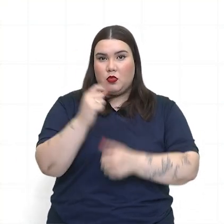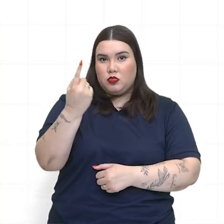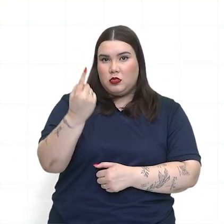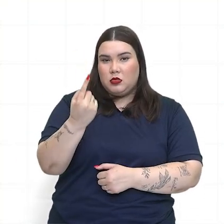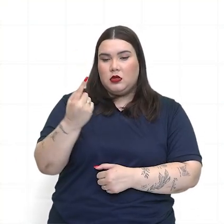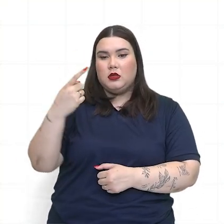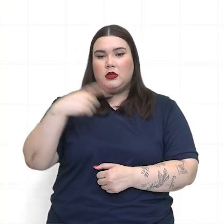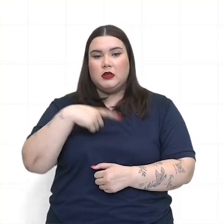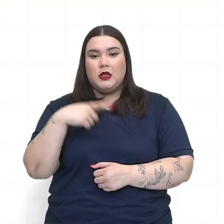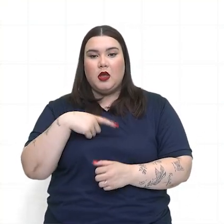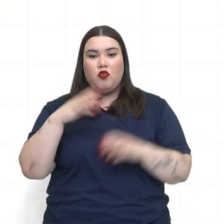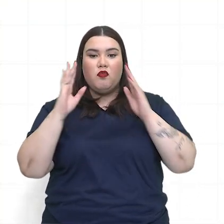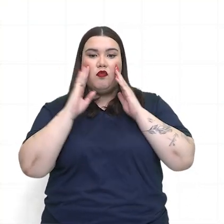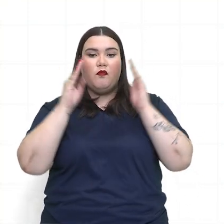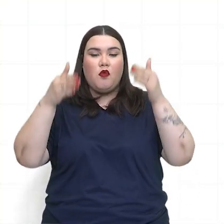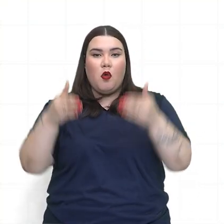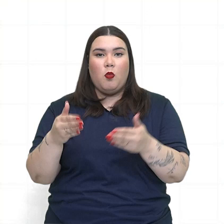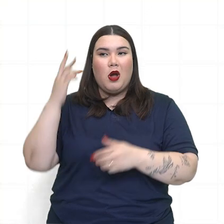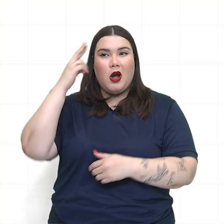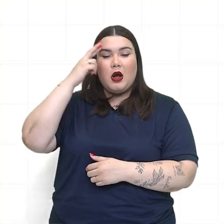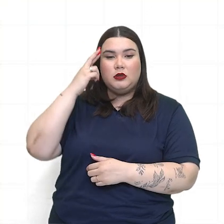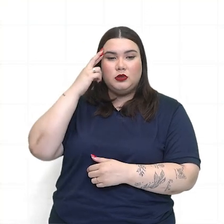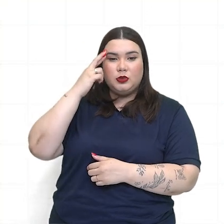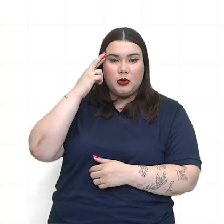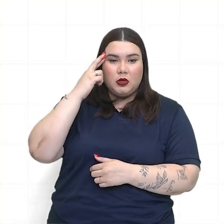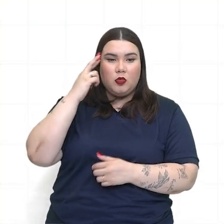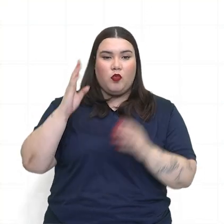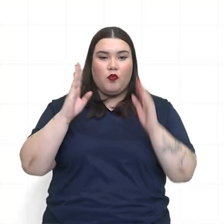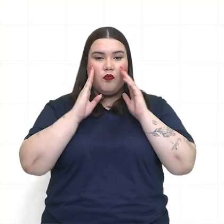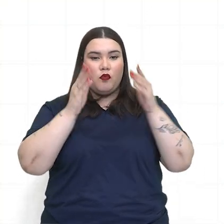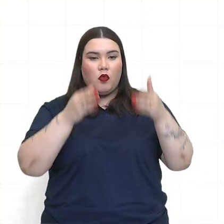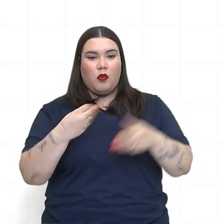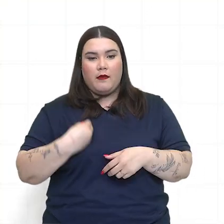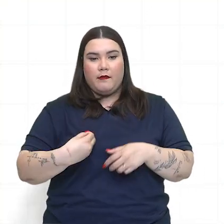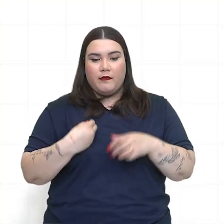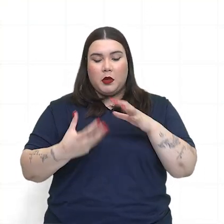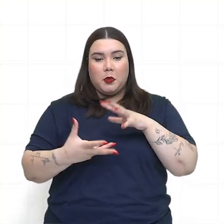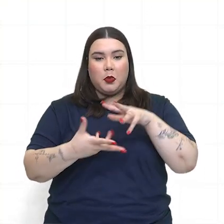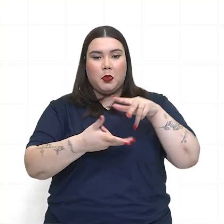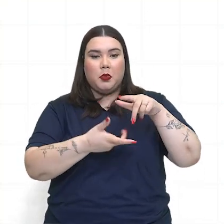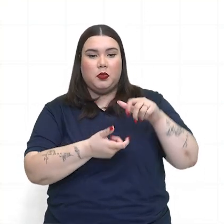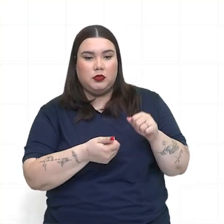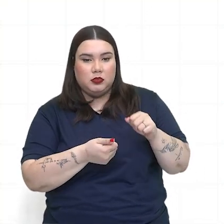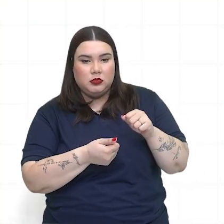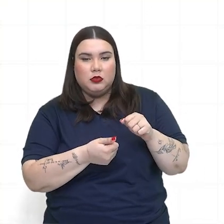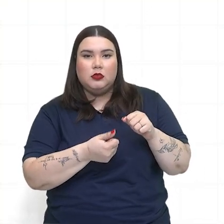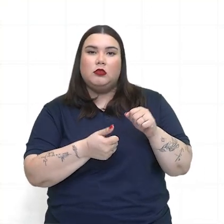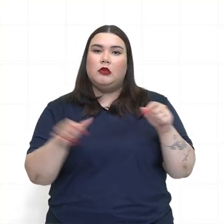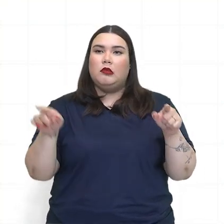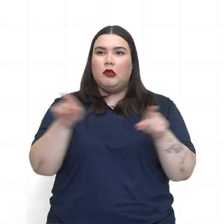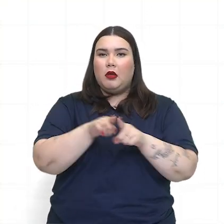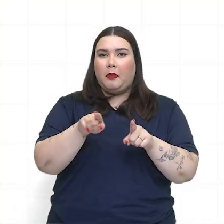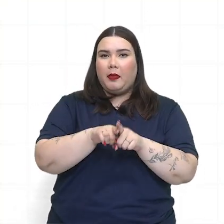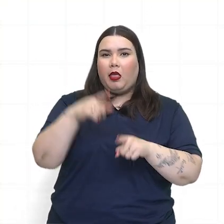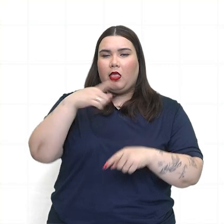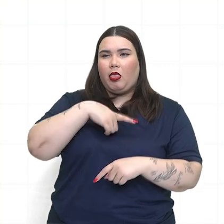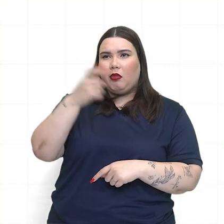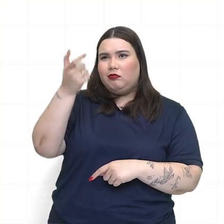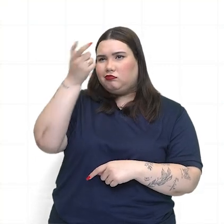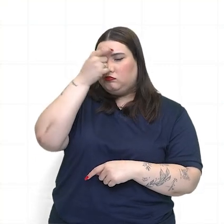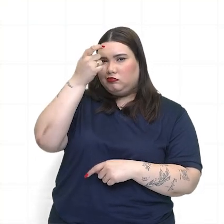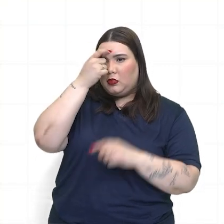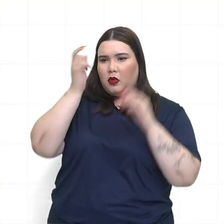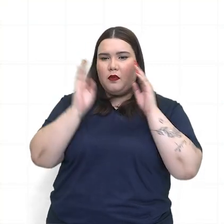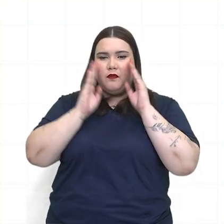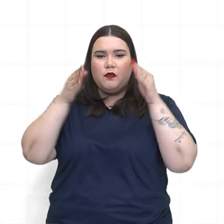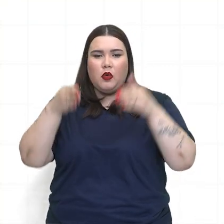mais racional, preza pelo mundo exterior. E por que não? Tem até às